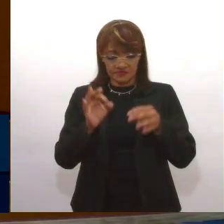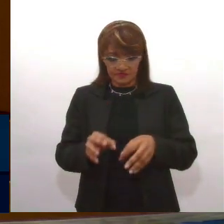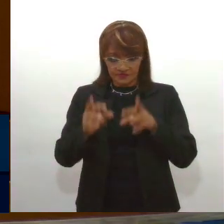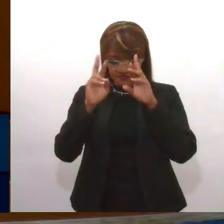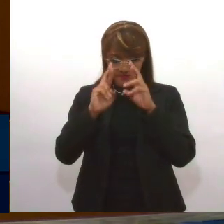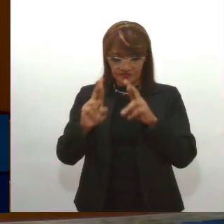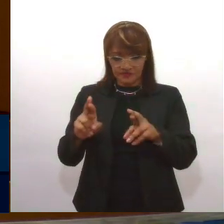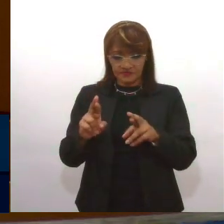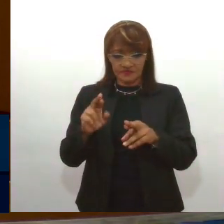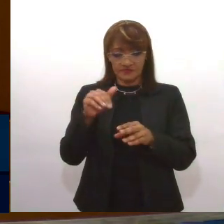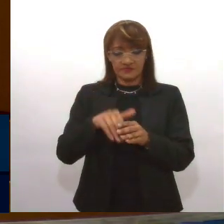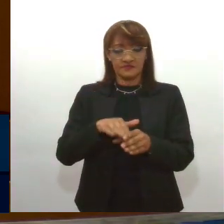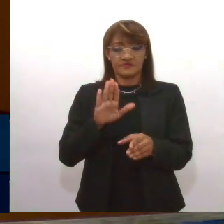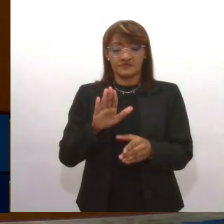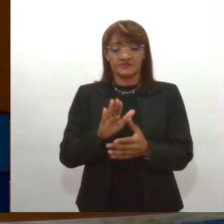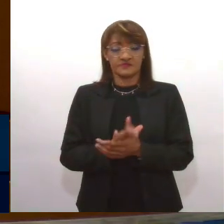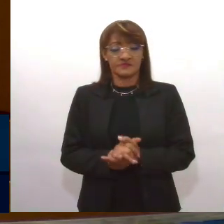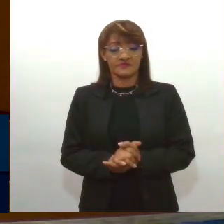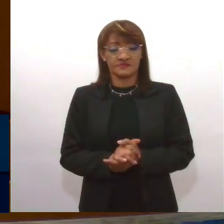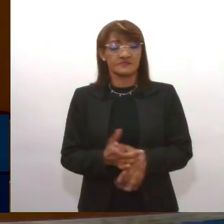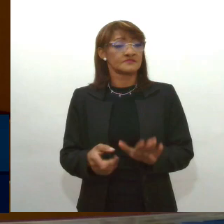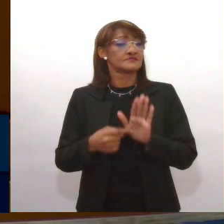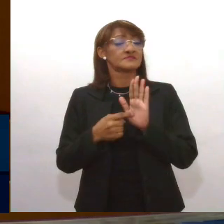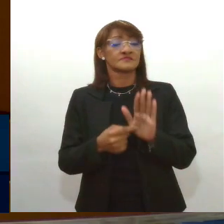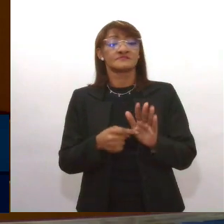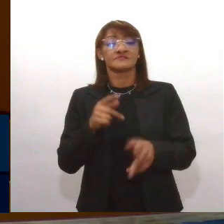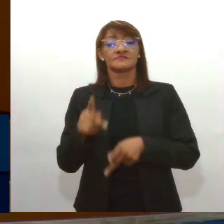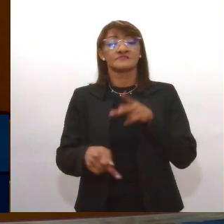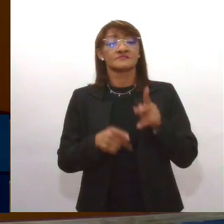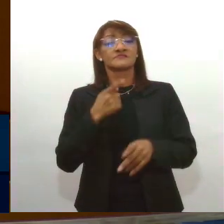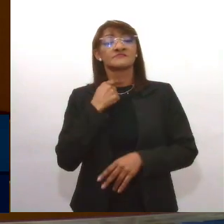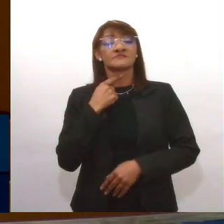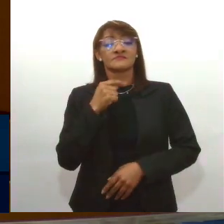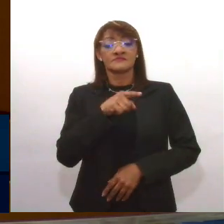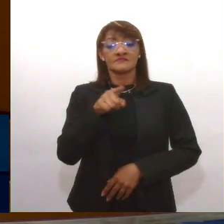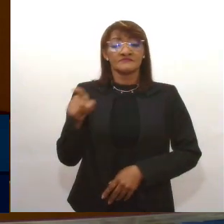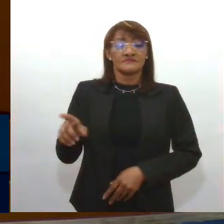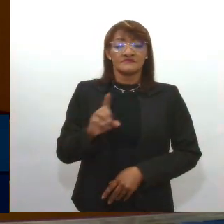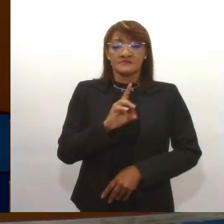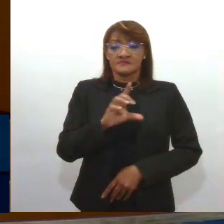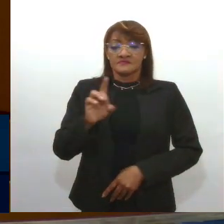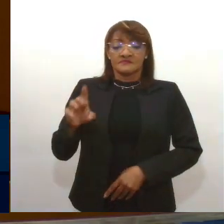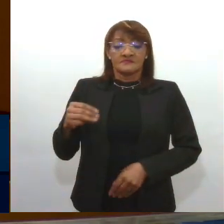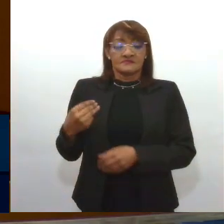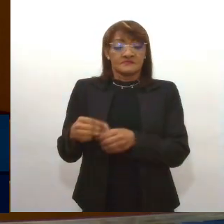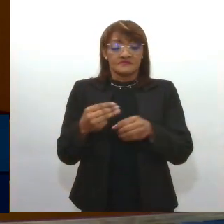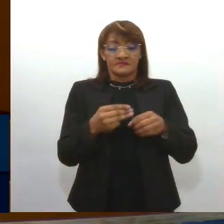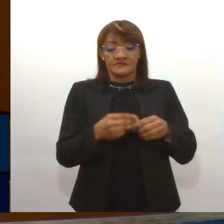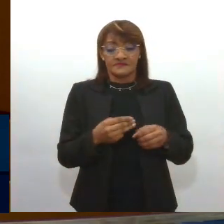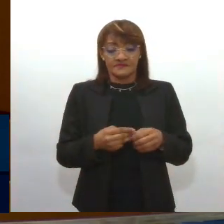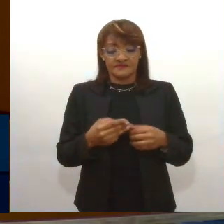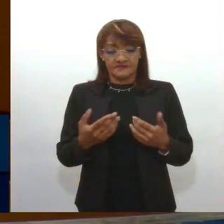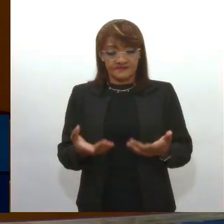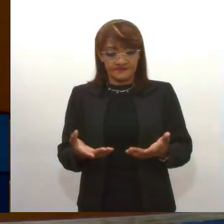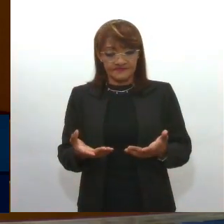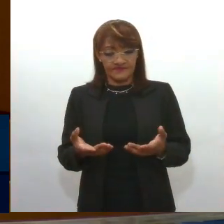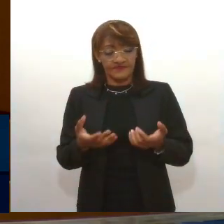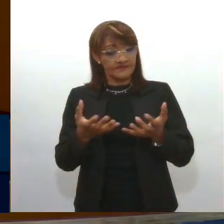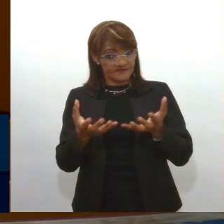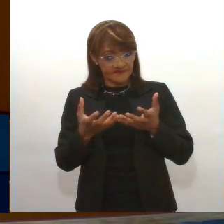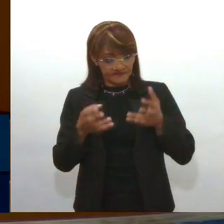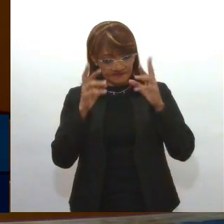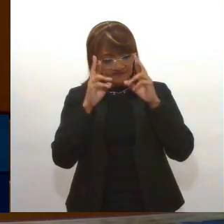simboliza a vontade do povo de cada município Sergipano E é isso que nós devemos respeitar e torcer